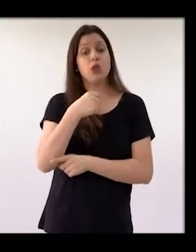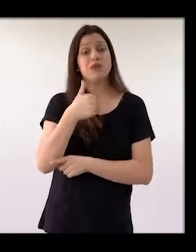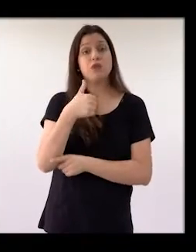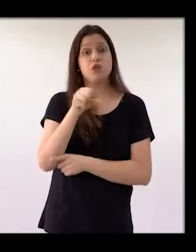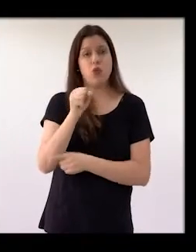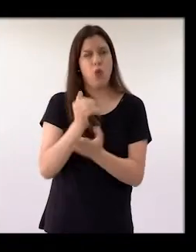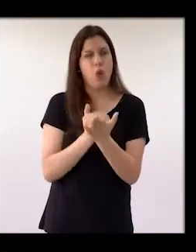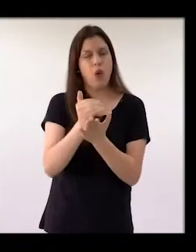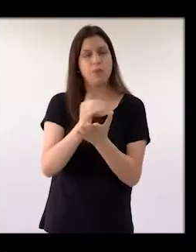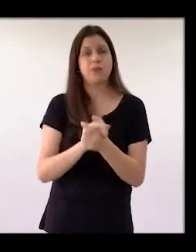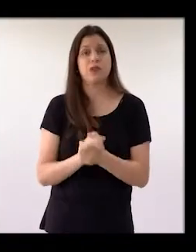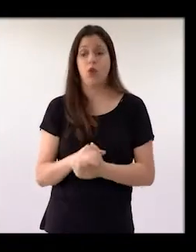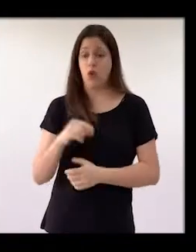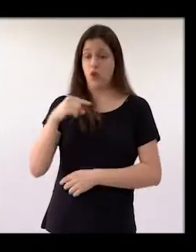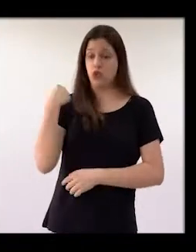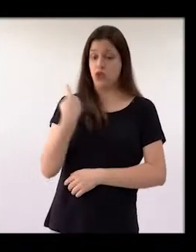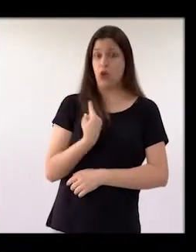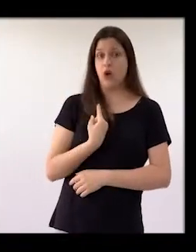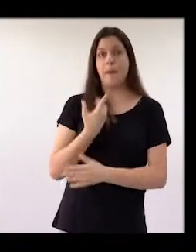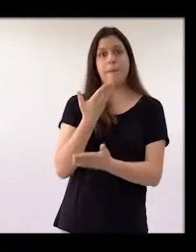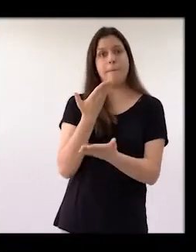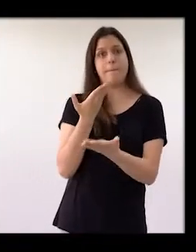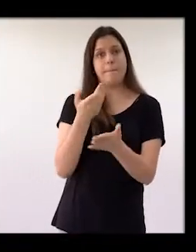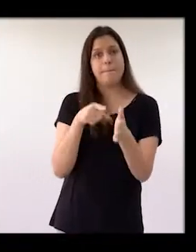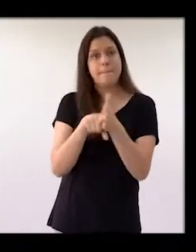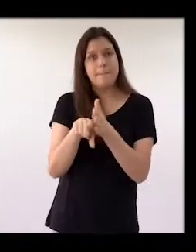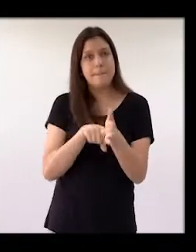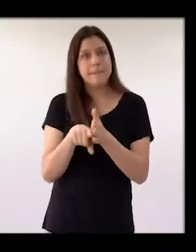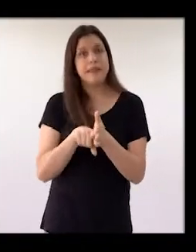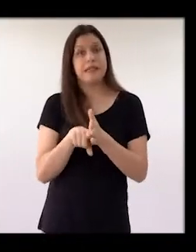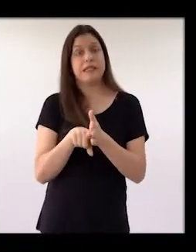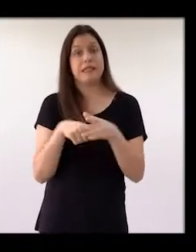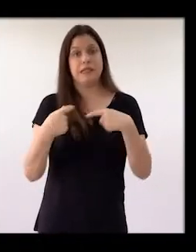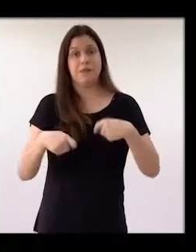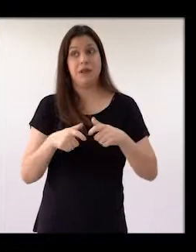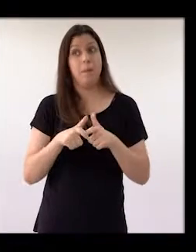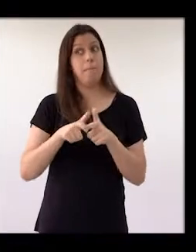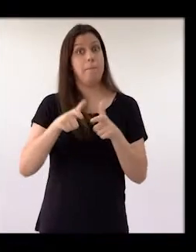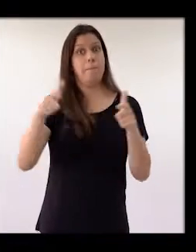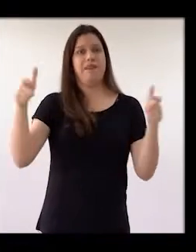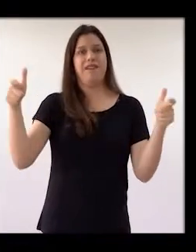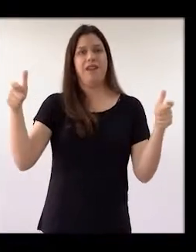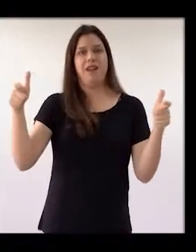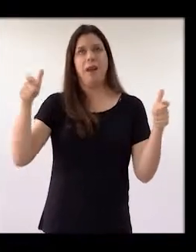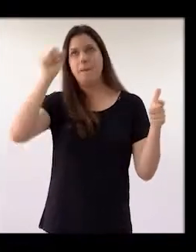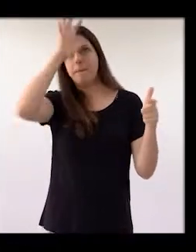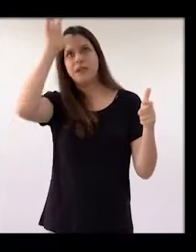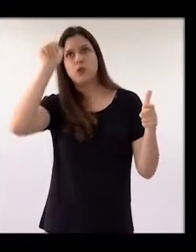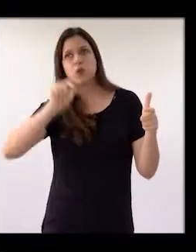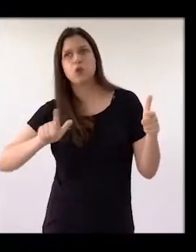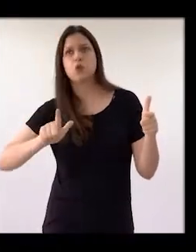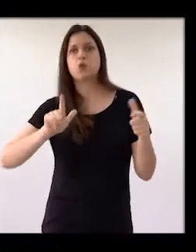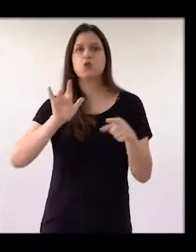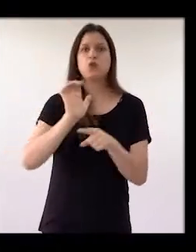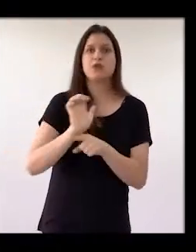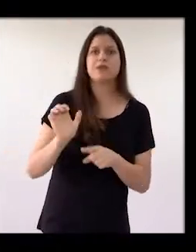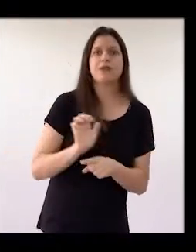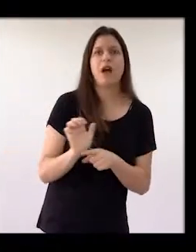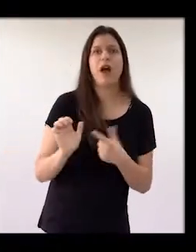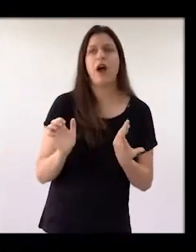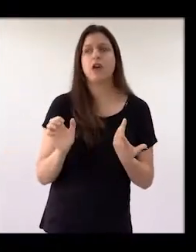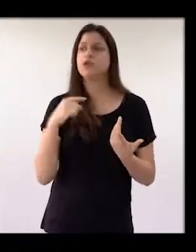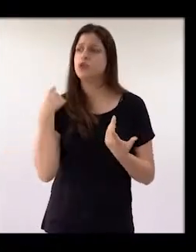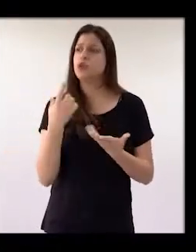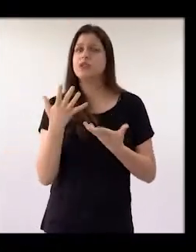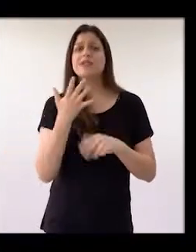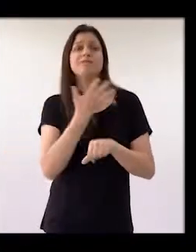isso. E como para a gente na pesquisa, né, o estudo tem que ter um caráter mais macro, então, em vez de eu trabalhar ou Mato Grosso do Sul ou um estado, a gente